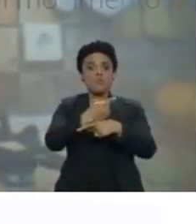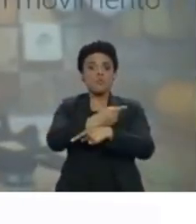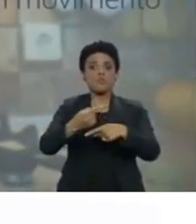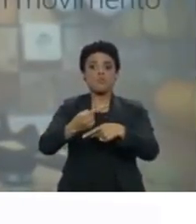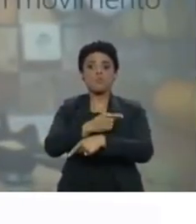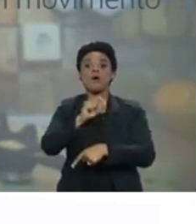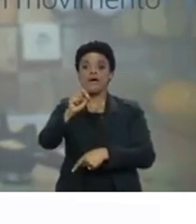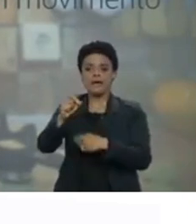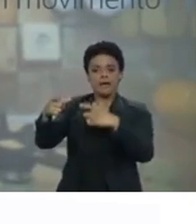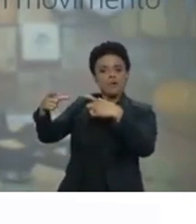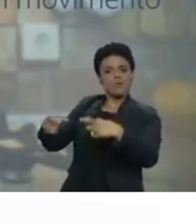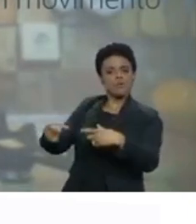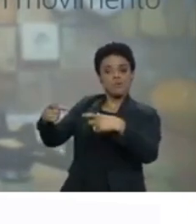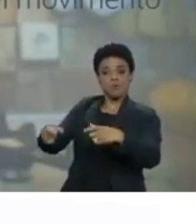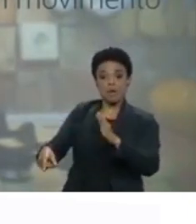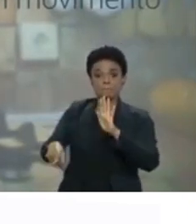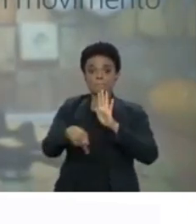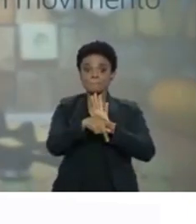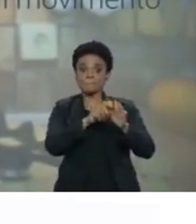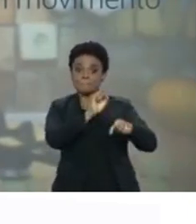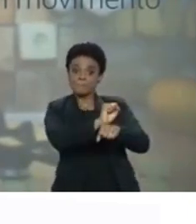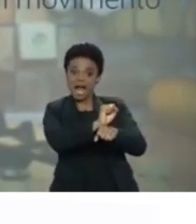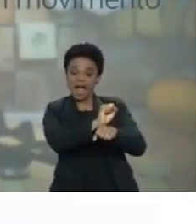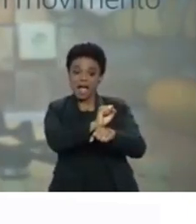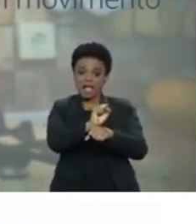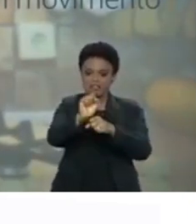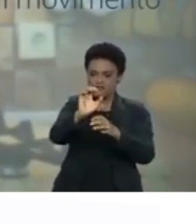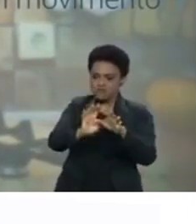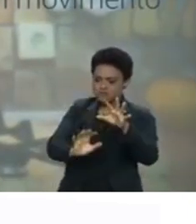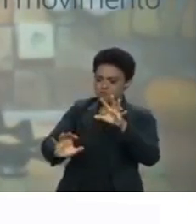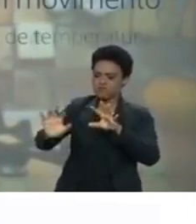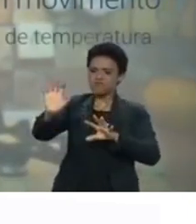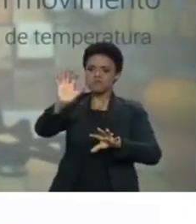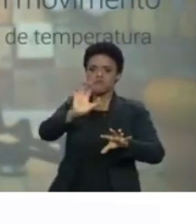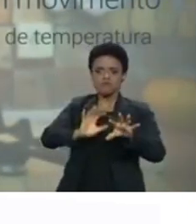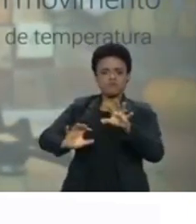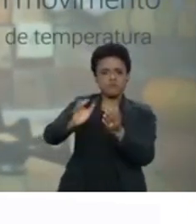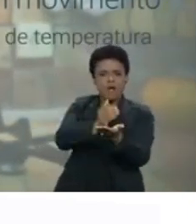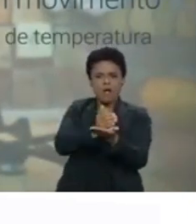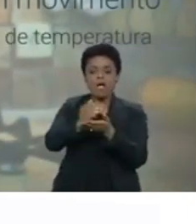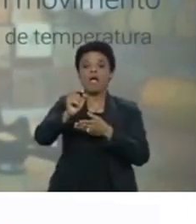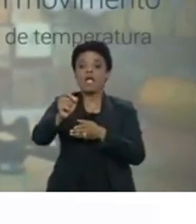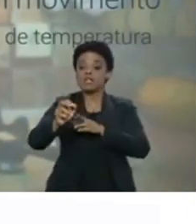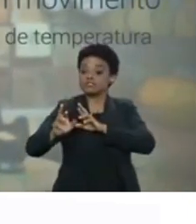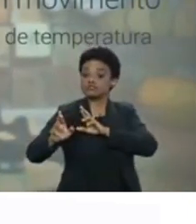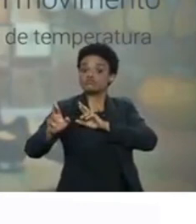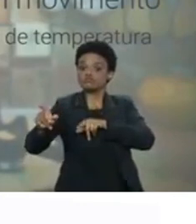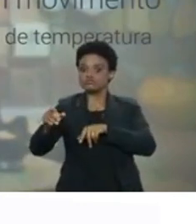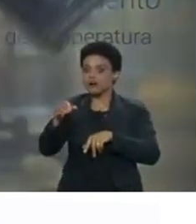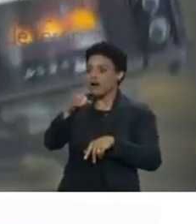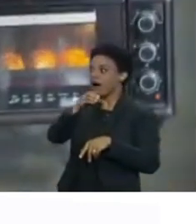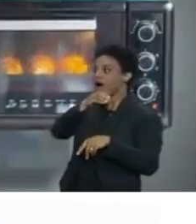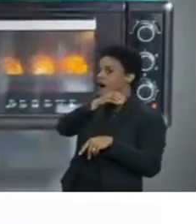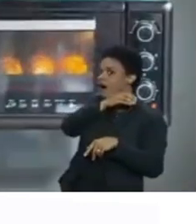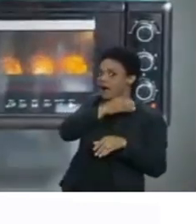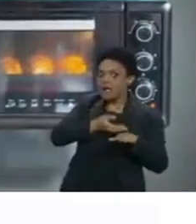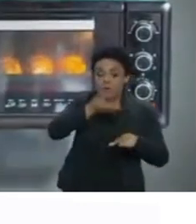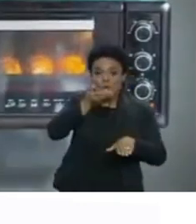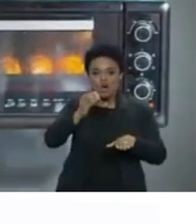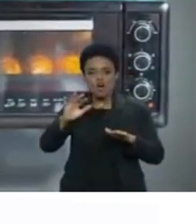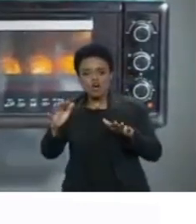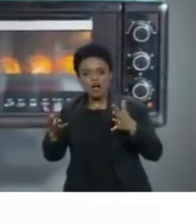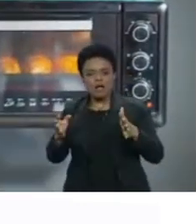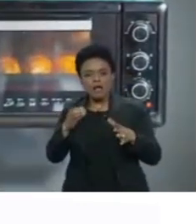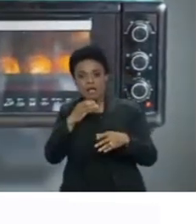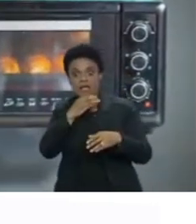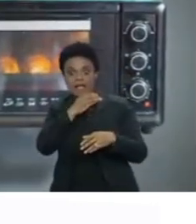de um meio estacionário e um fluido em movimento, sempre a partir de uma diferença de temperatura entre os dois. Já a